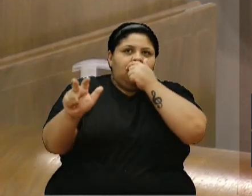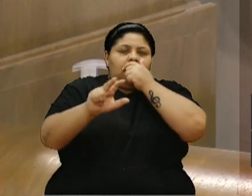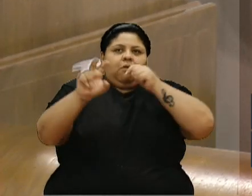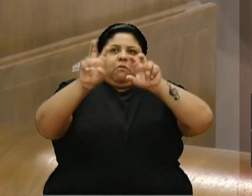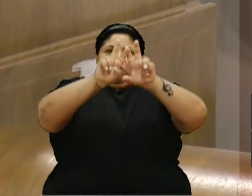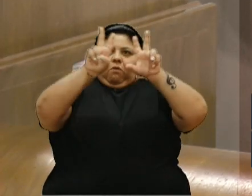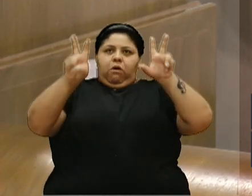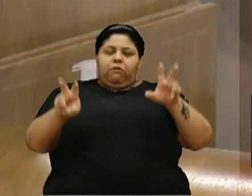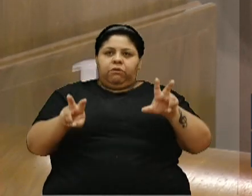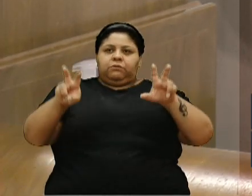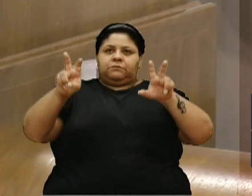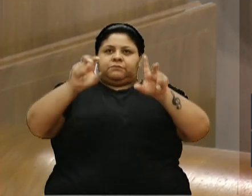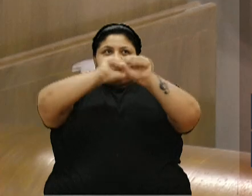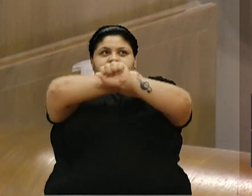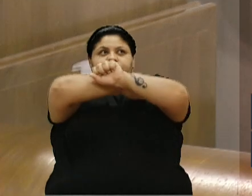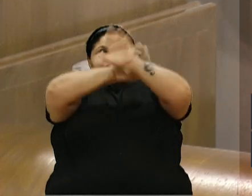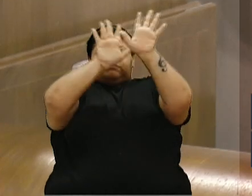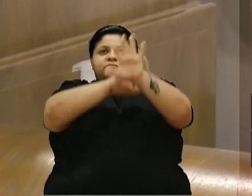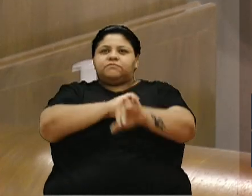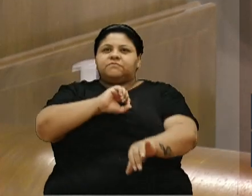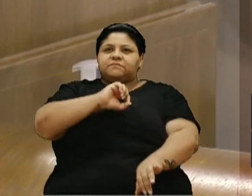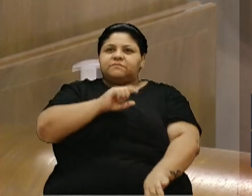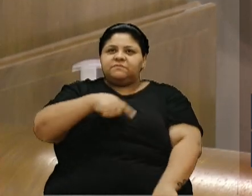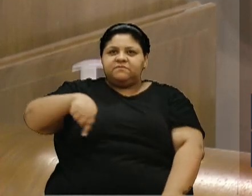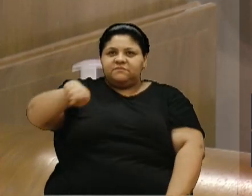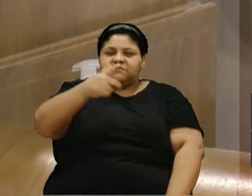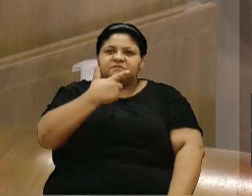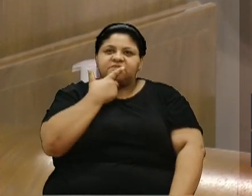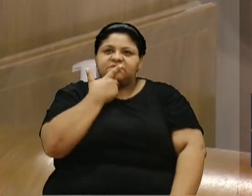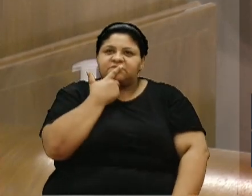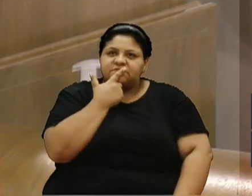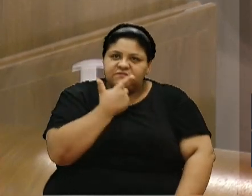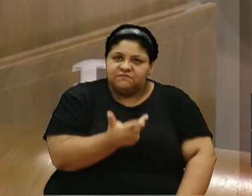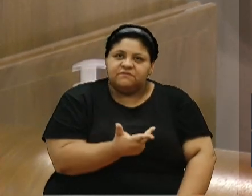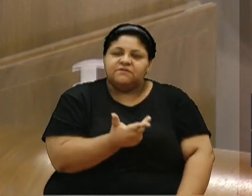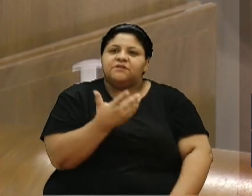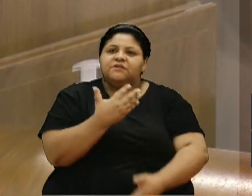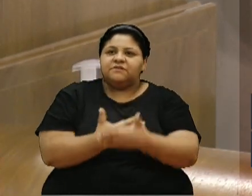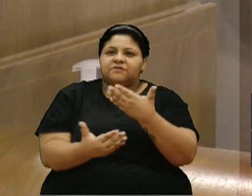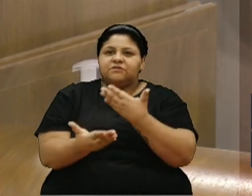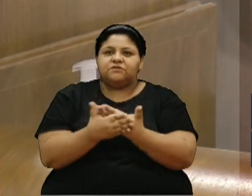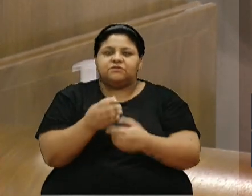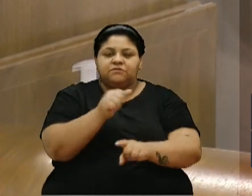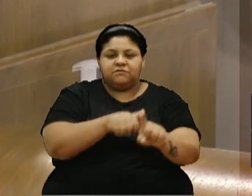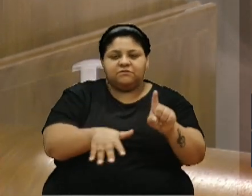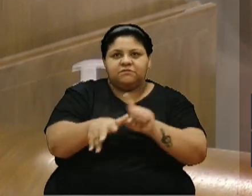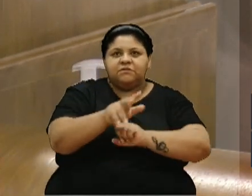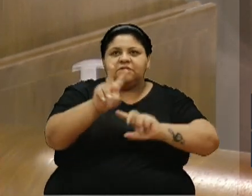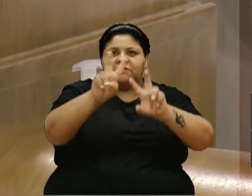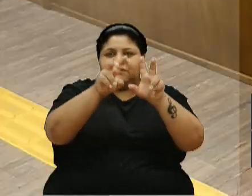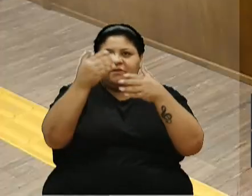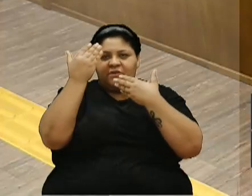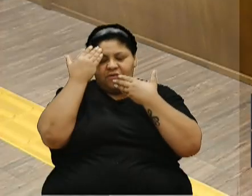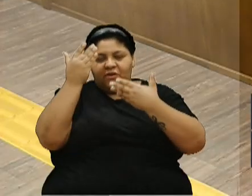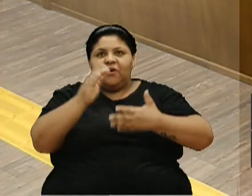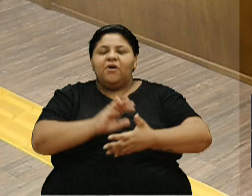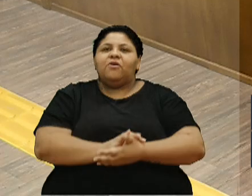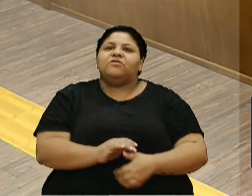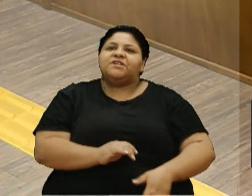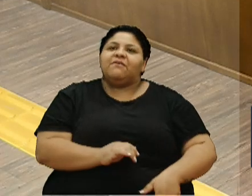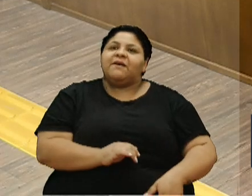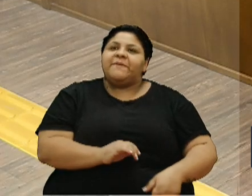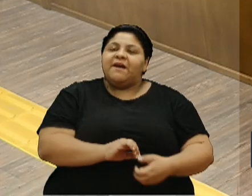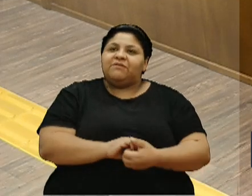para trazer luz a essa pauta, para que a gente trate cada vez mais, enquanto sociedade, desse tema. Muito obrigada.